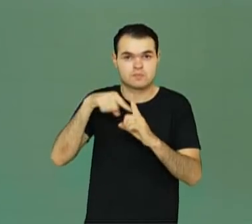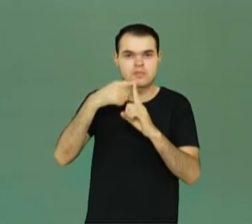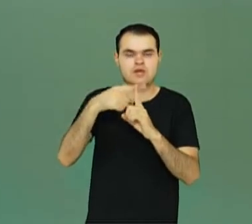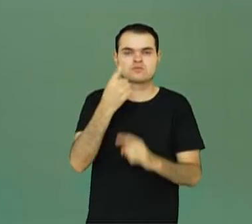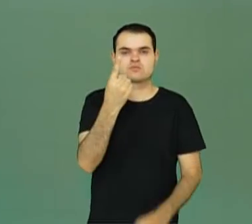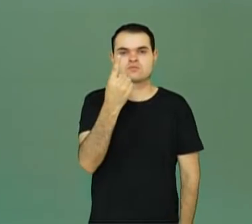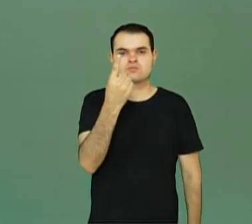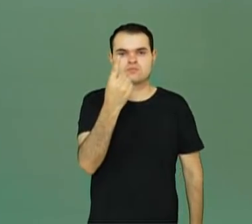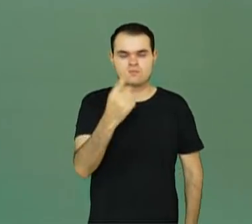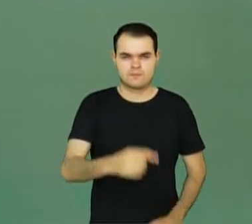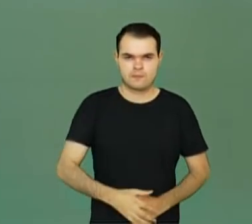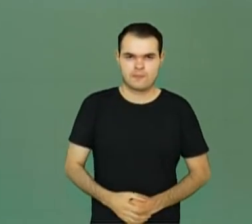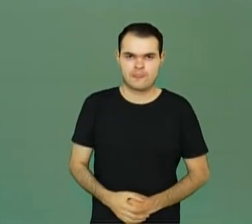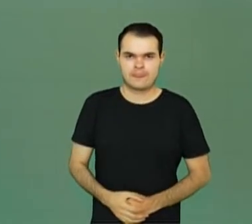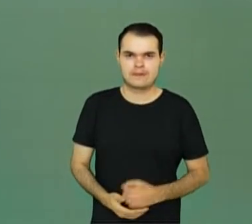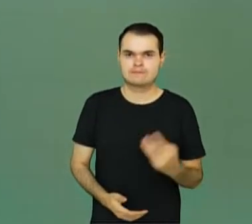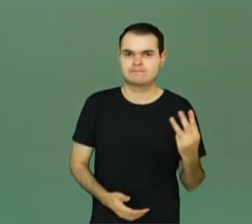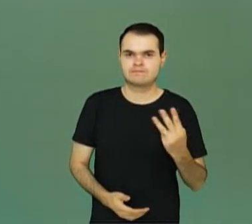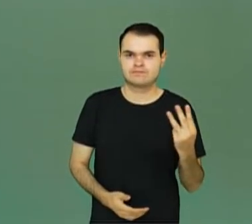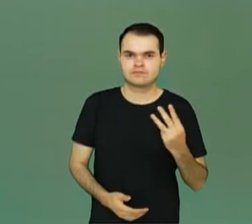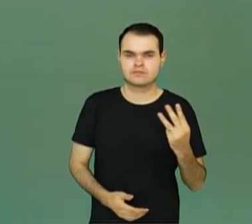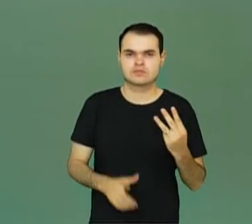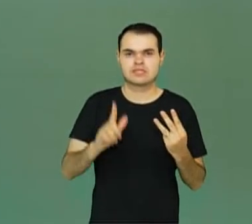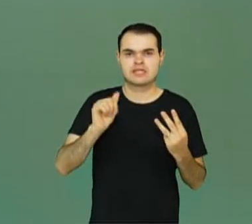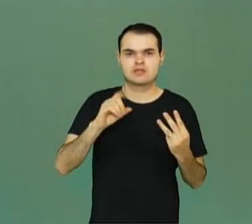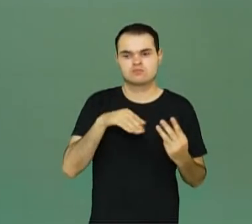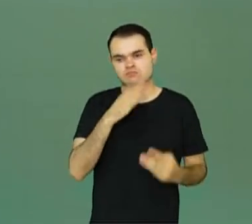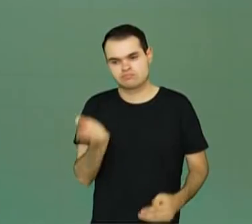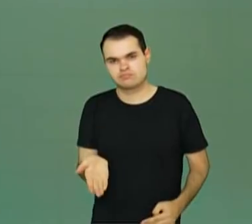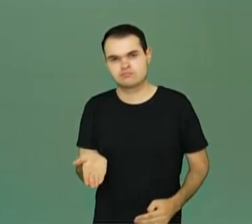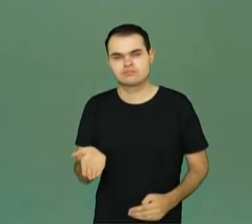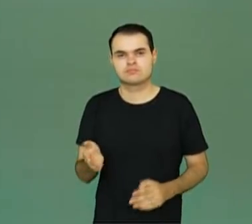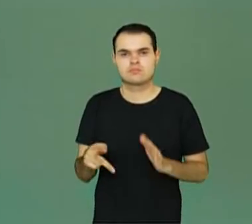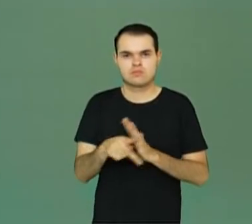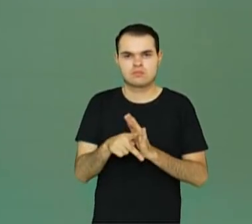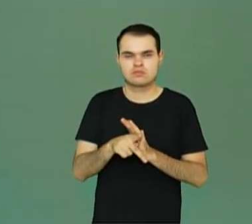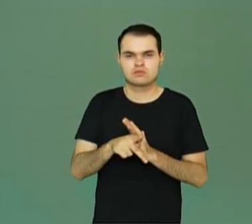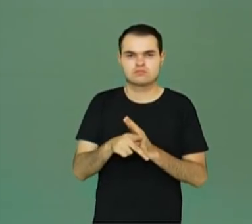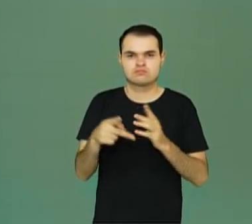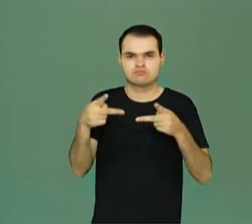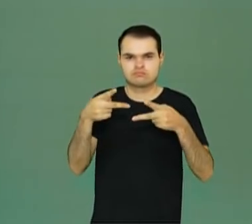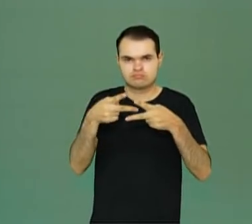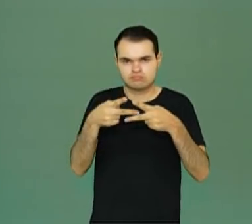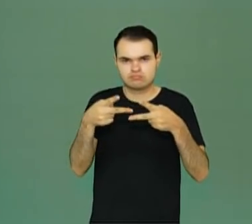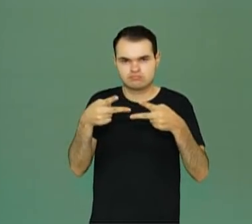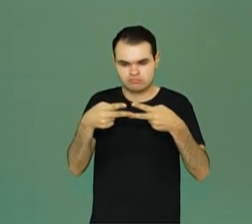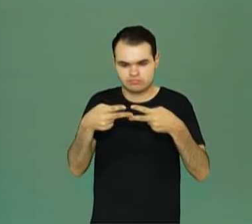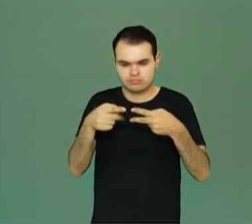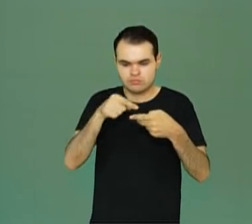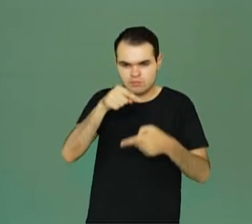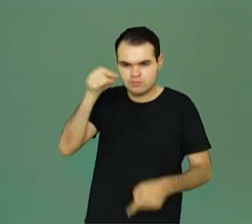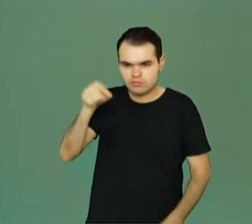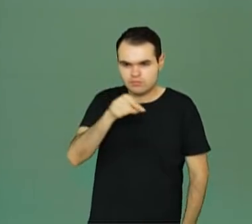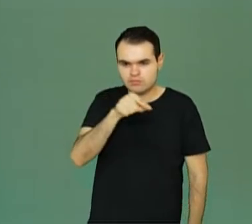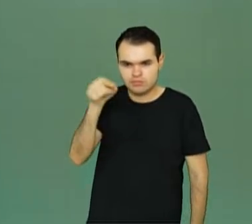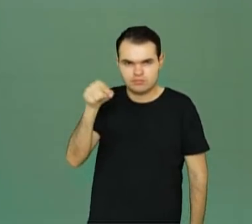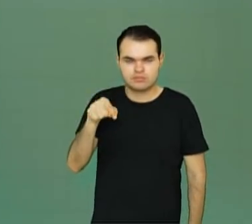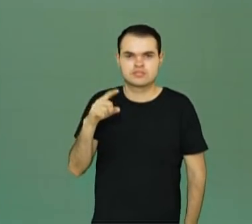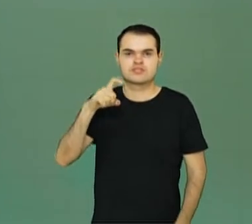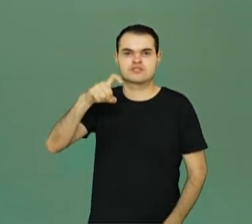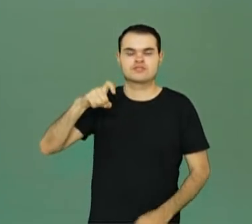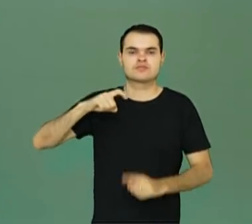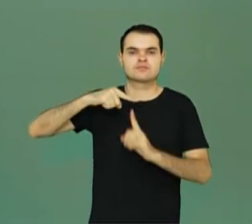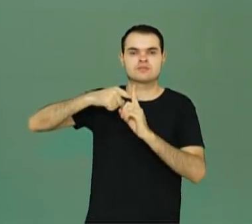1. E o terceiro lado, que no caso é o lado do losango, forma quem? X mais